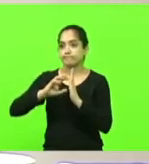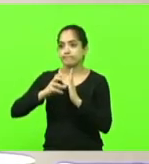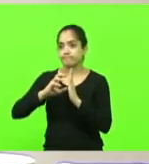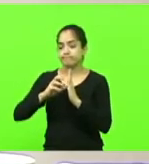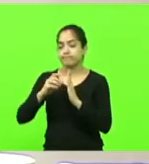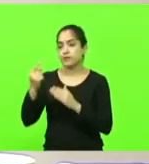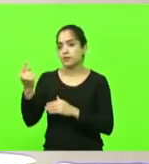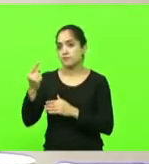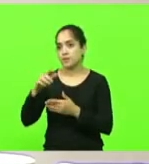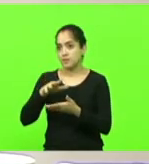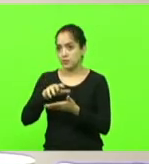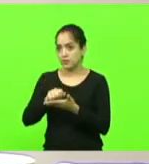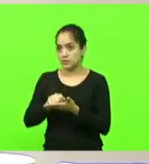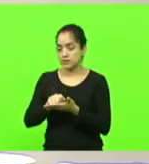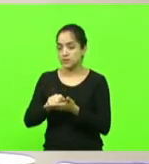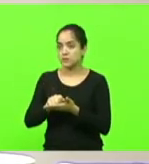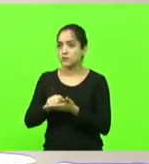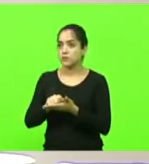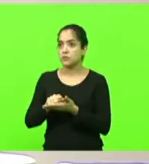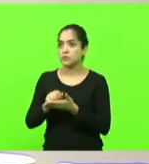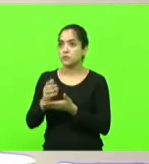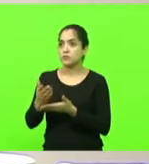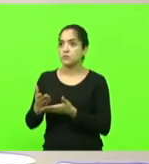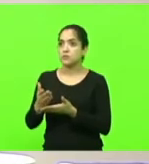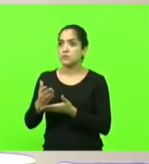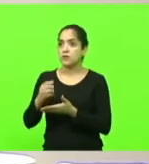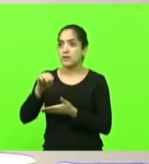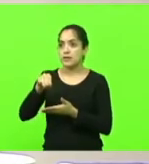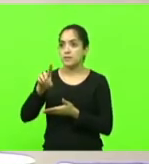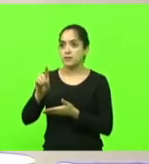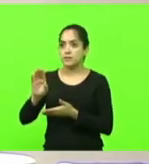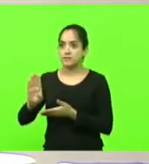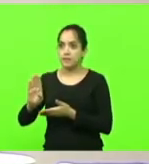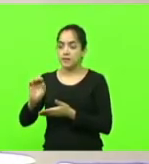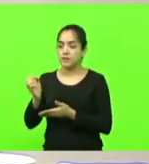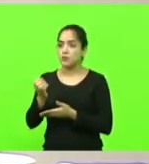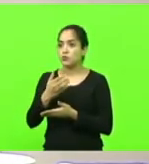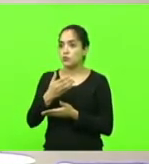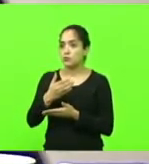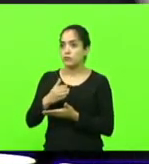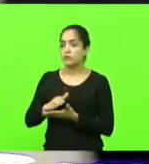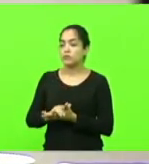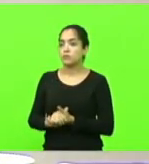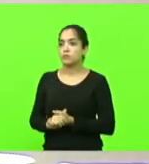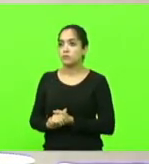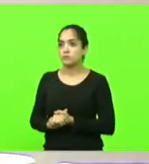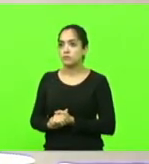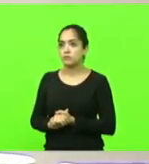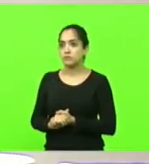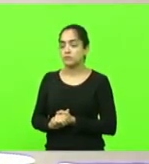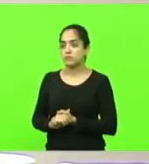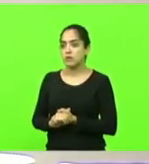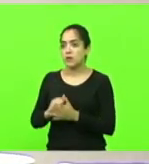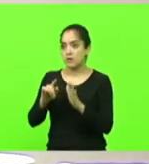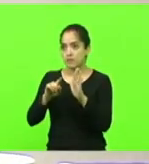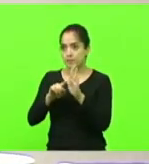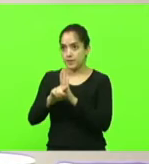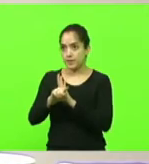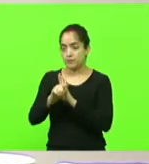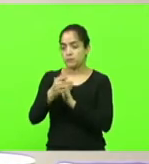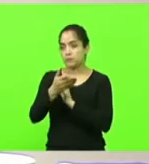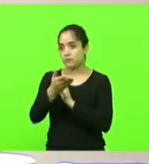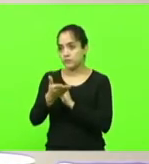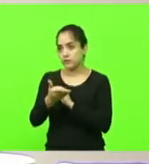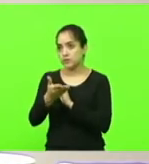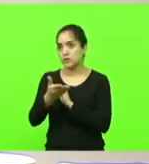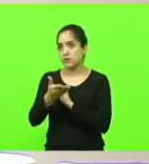primeiro bloco do dia é o MDB Partido Novo. Pergunto, a deputada Ada de